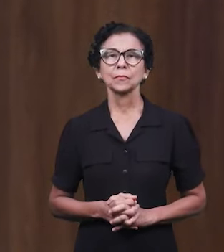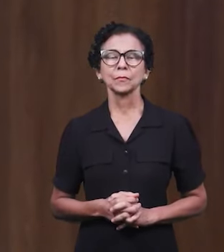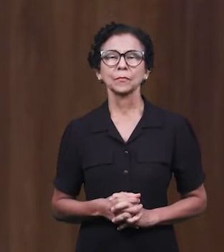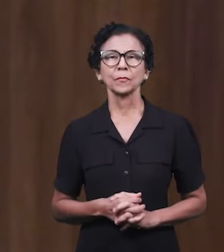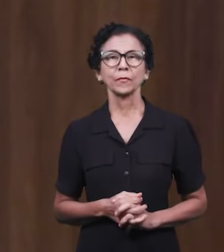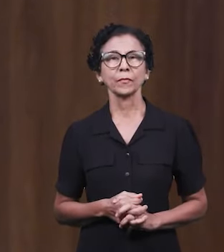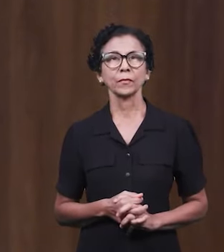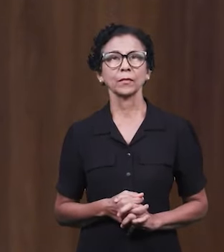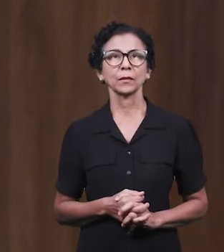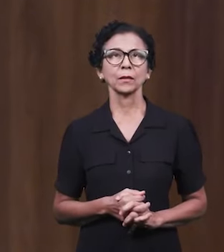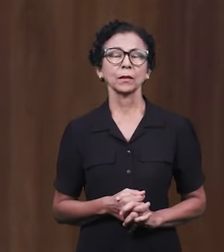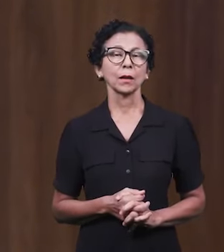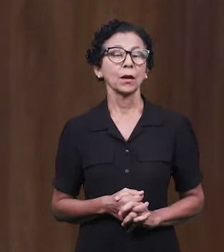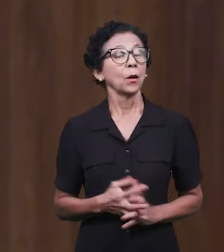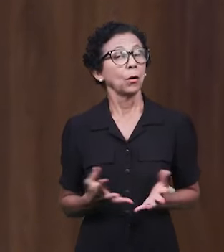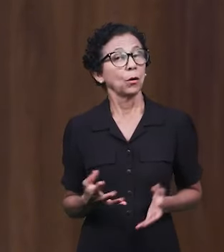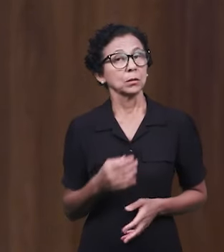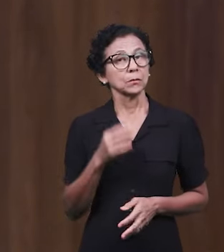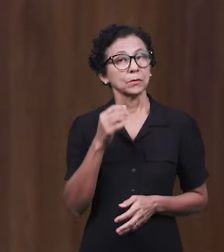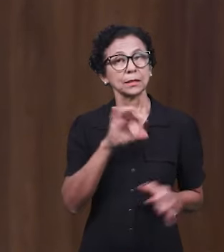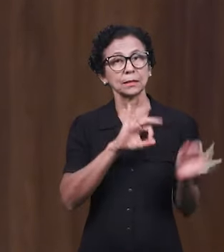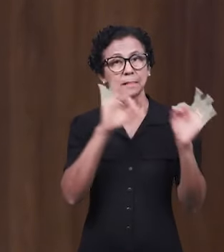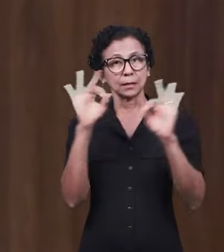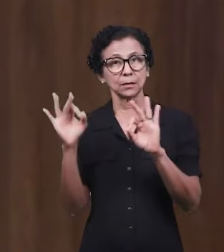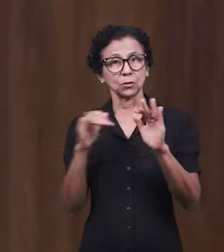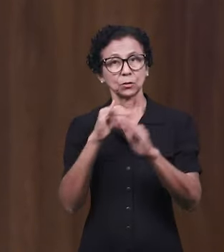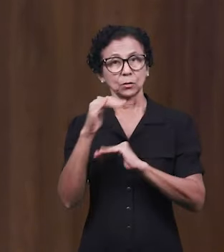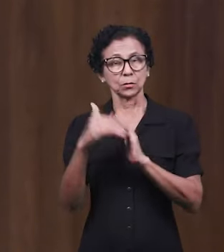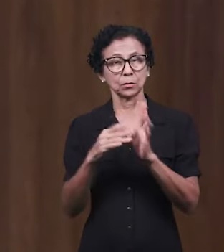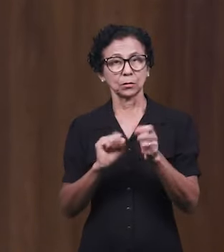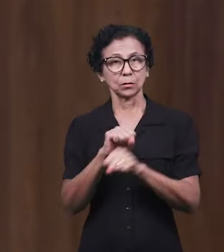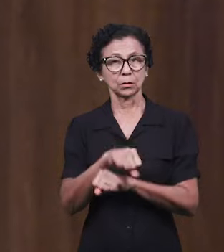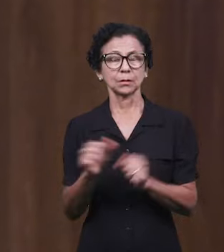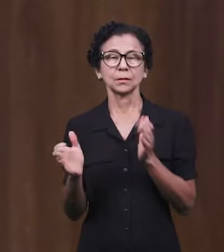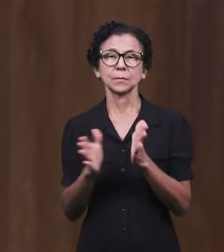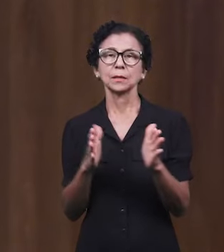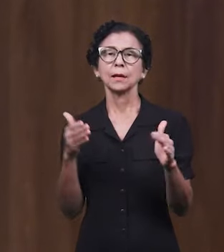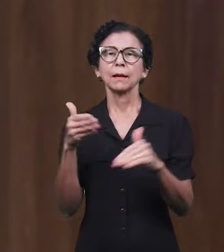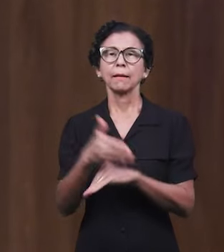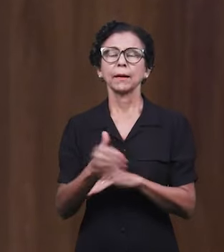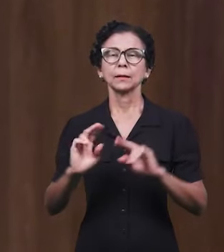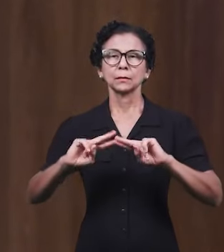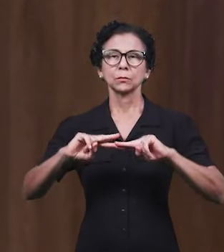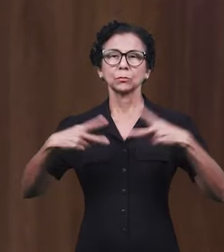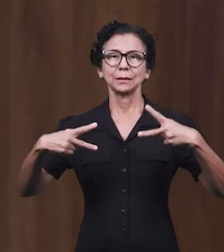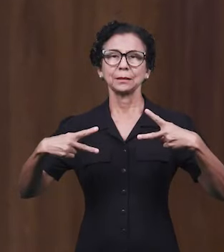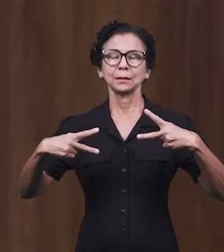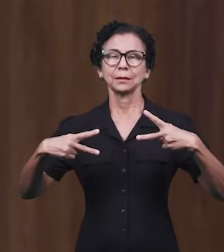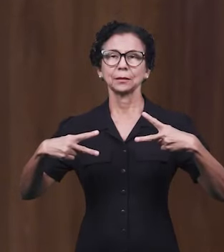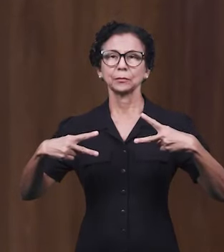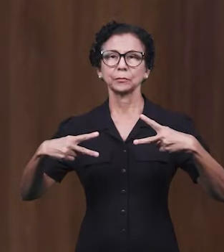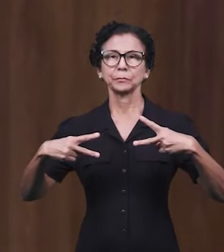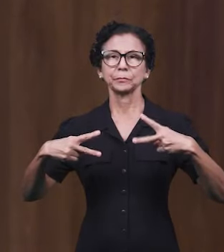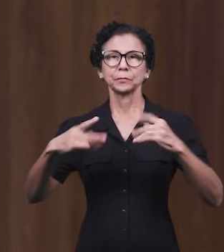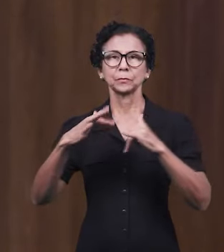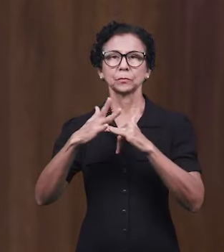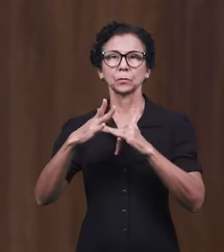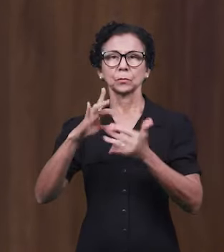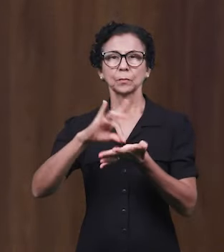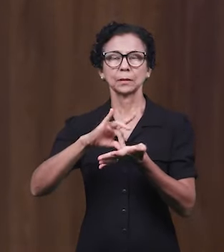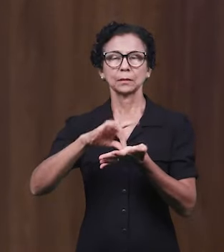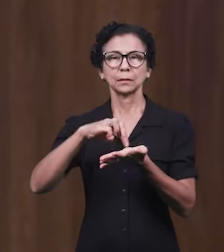o seminário de acessibilidade que aconteceu neste último final de semana. E agora, vamos diretamente com a nossa correspondente, Rayane